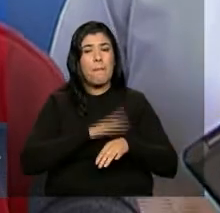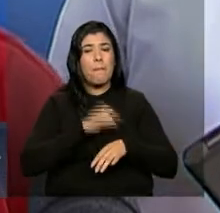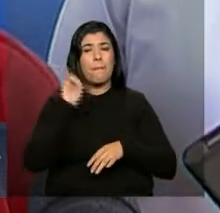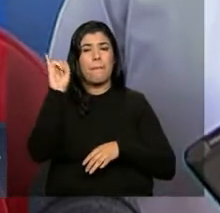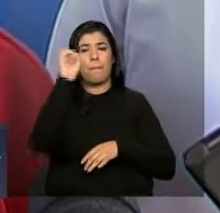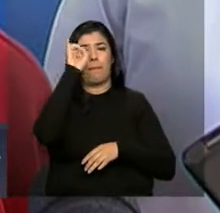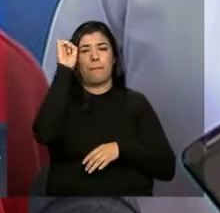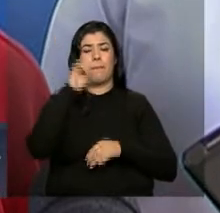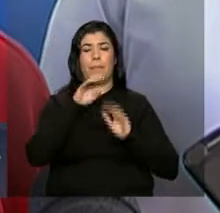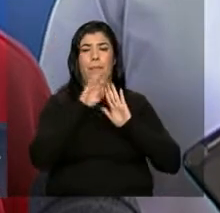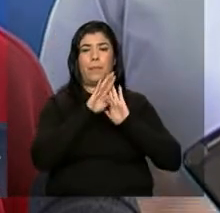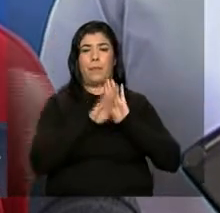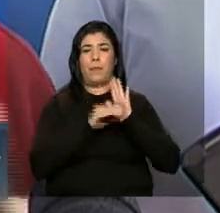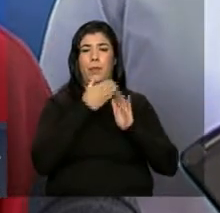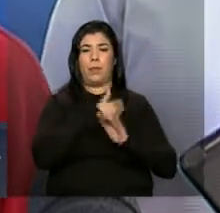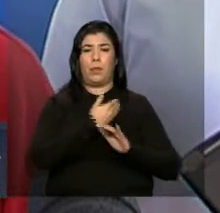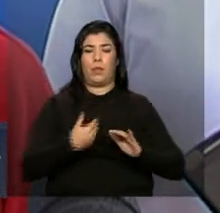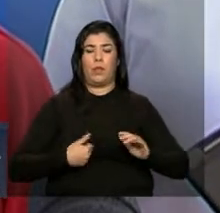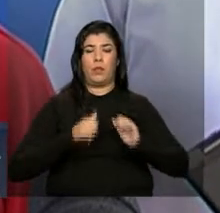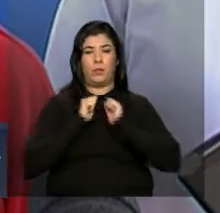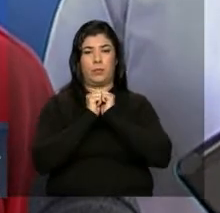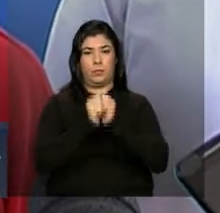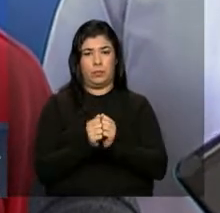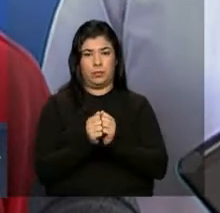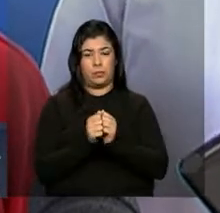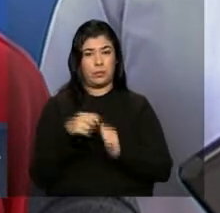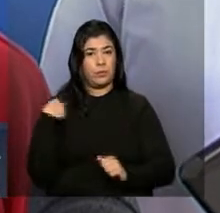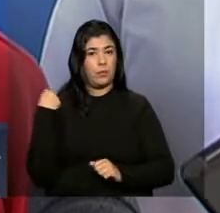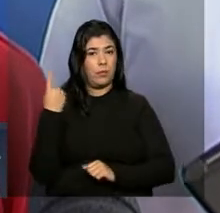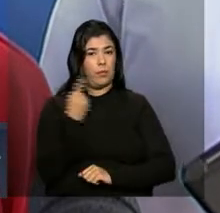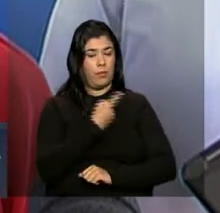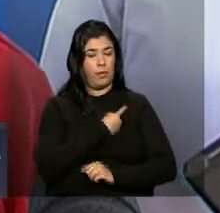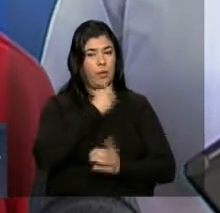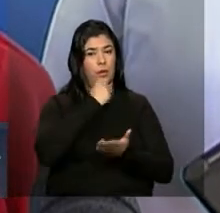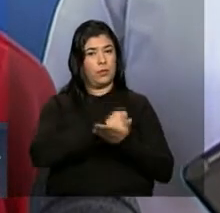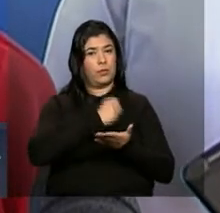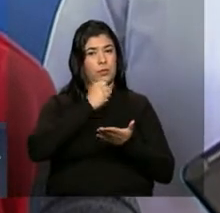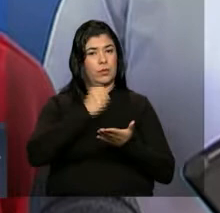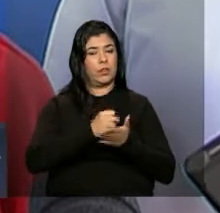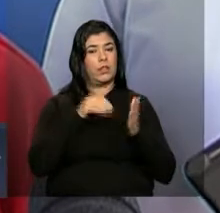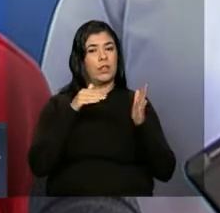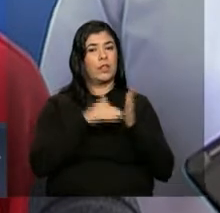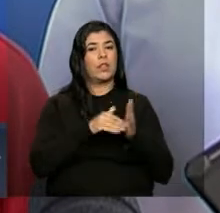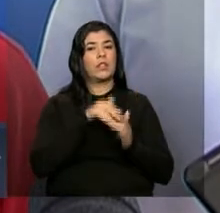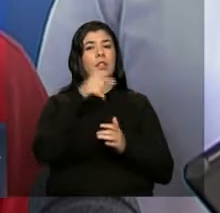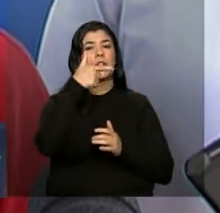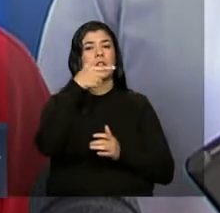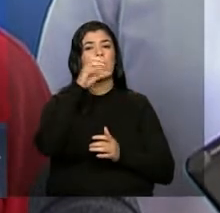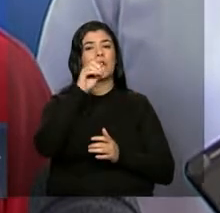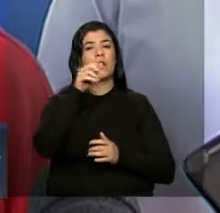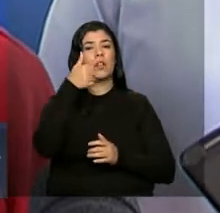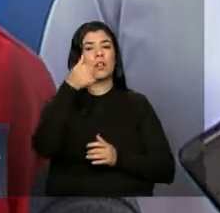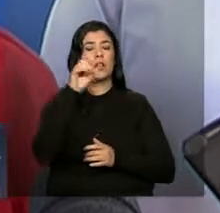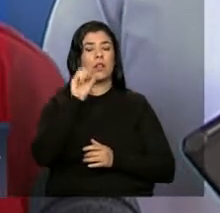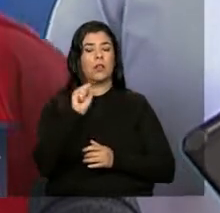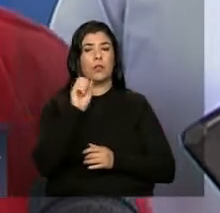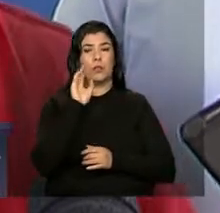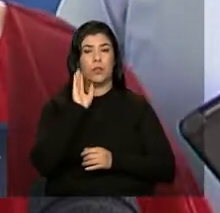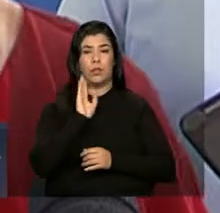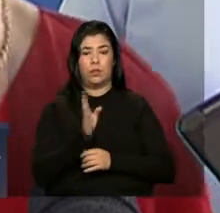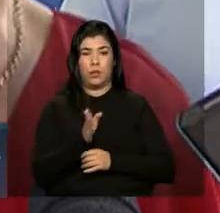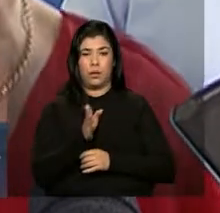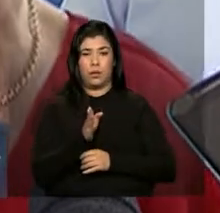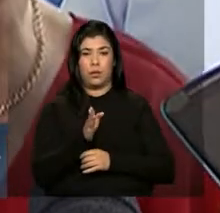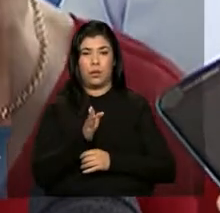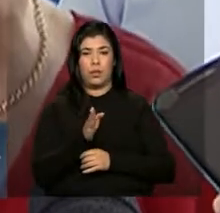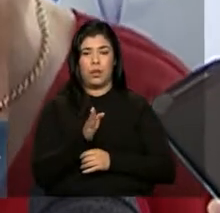importantes programas do meu governo. Nós iremos contratar até 2018, né? Nós vamos